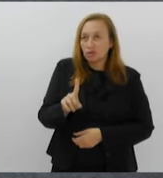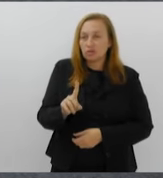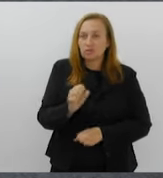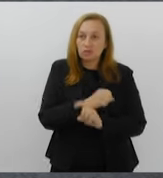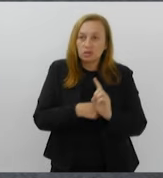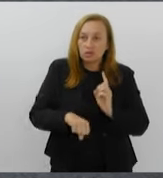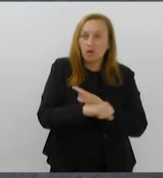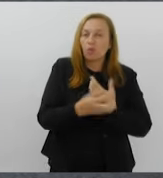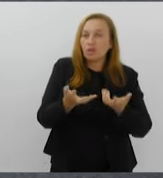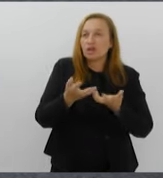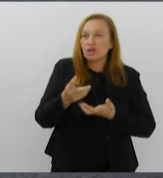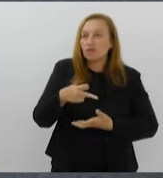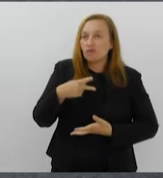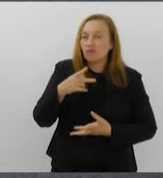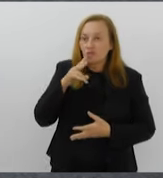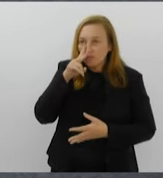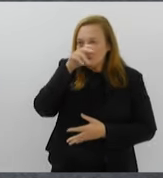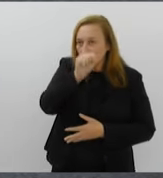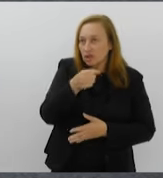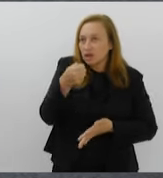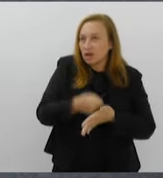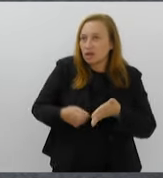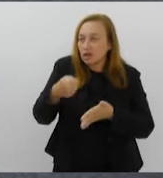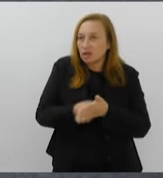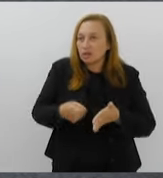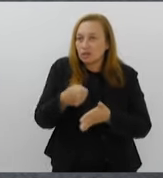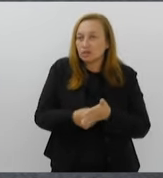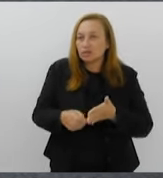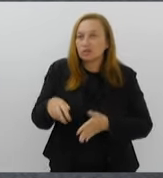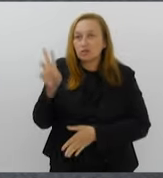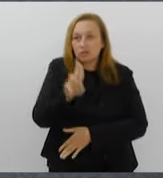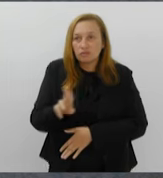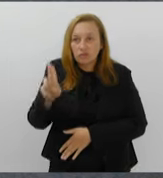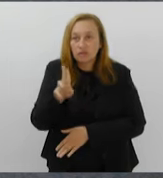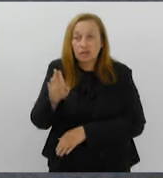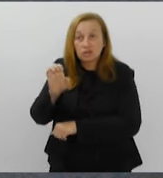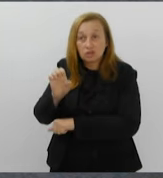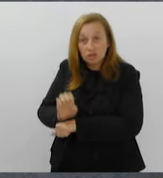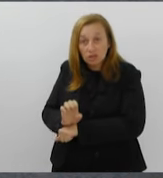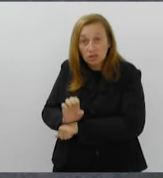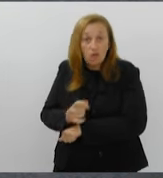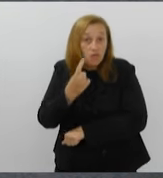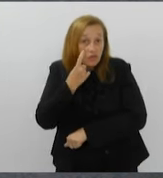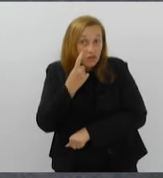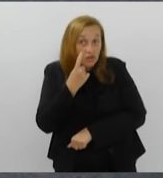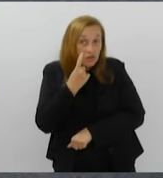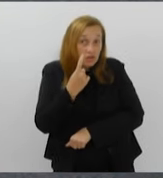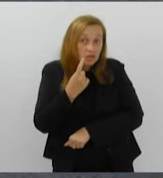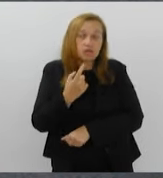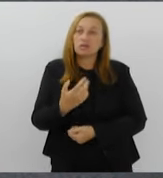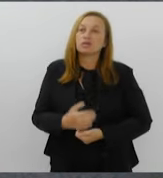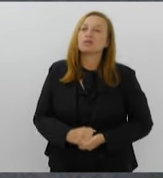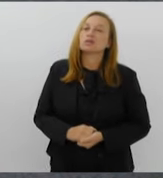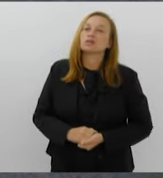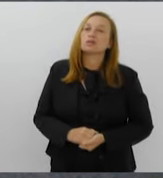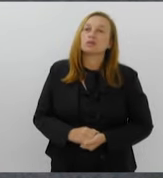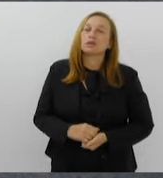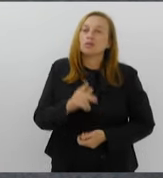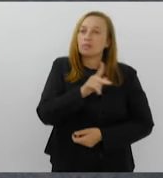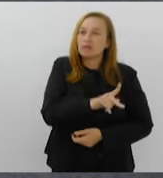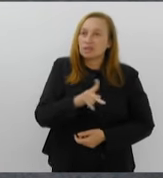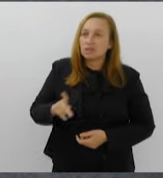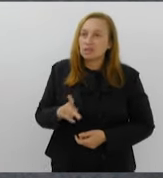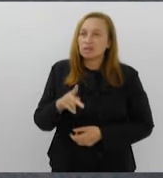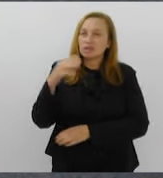aqui fortalecer a luta das nossas universidades estaduais. Vejo aqui a nossa resiliente presidenta da Comissão de